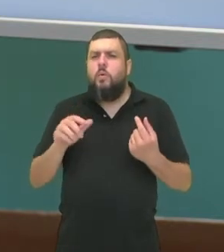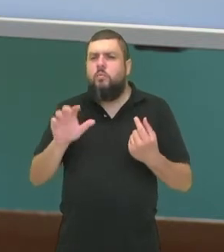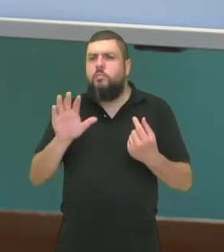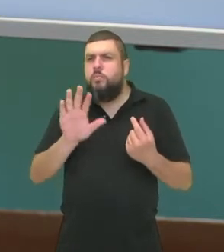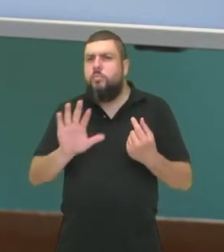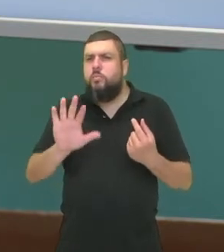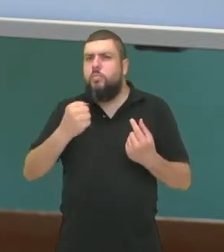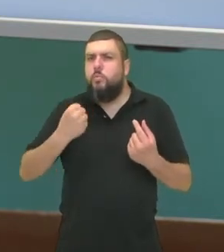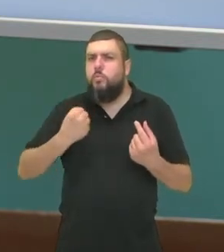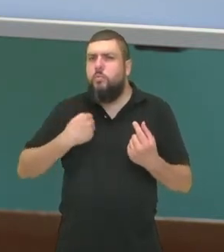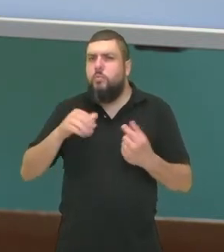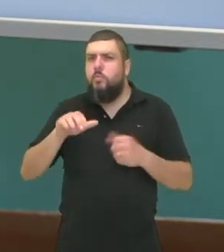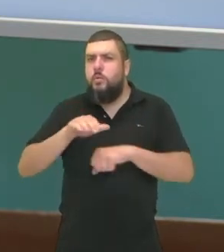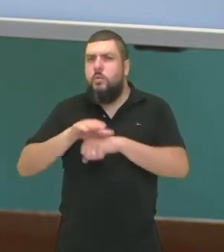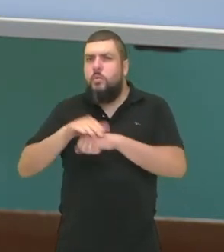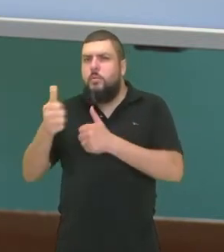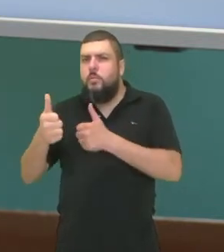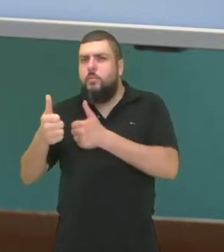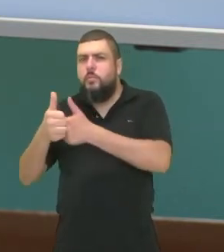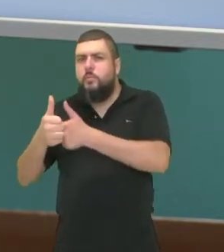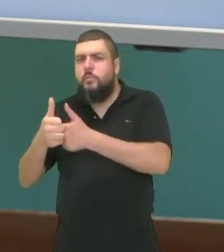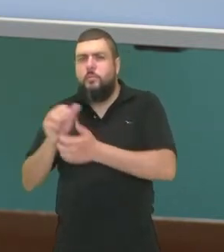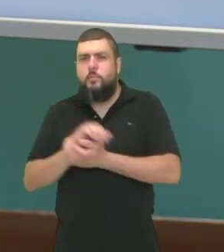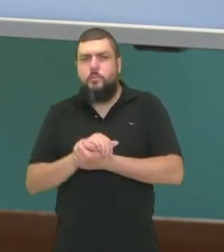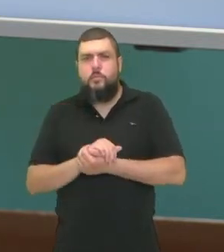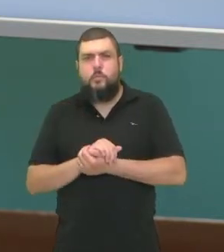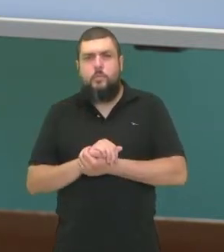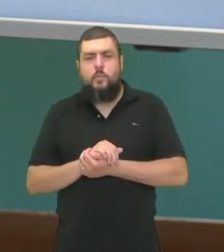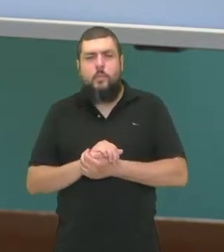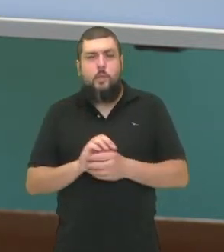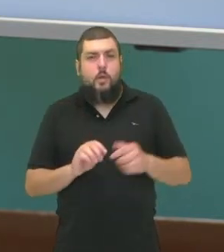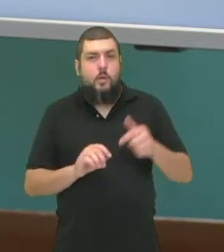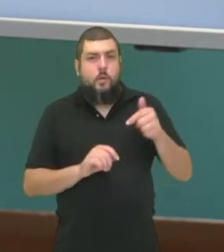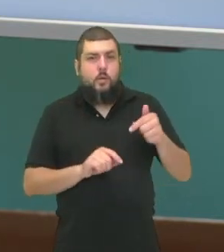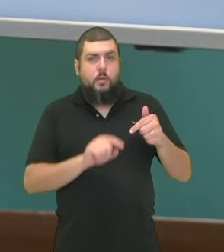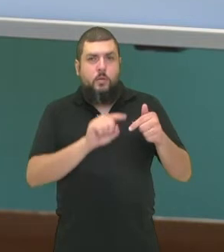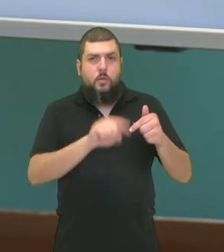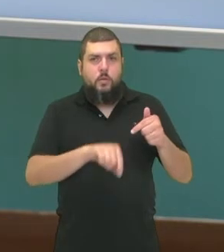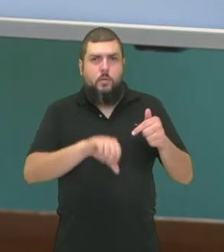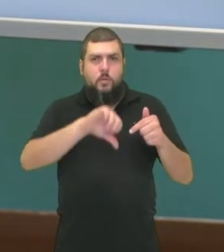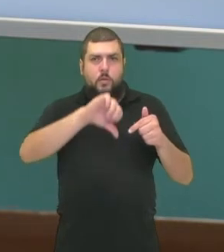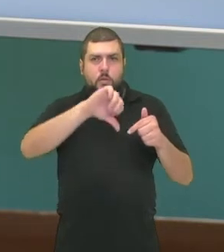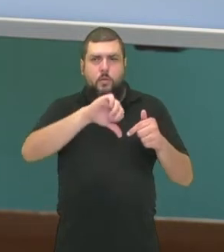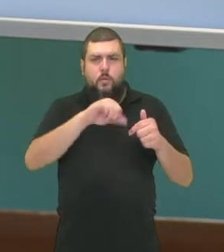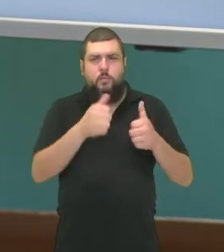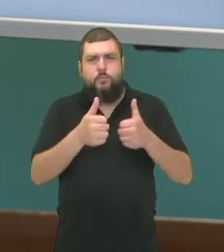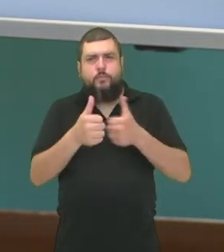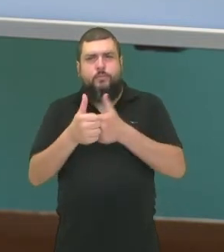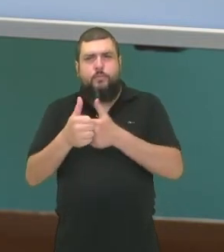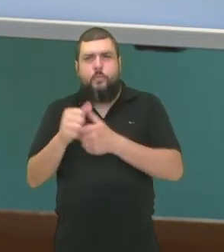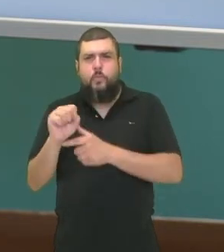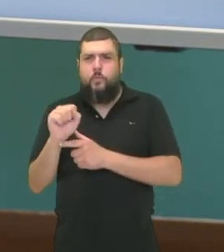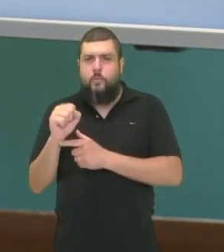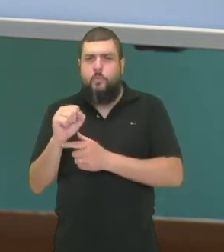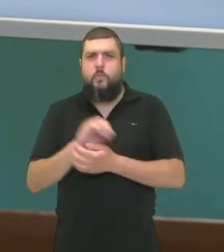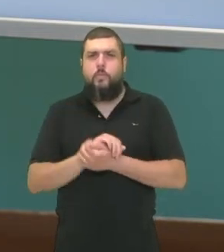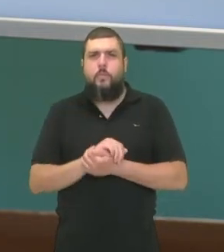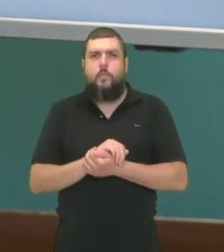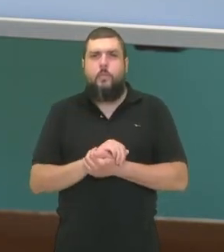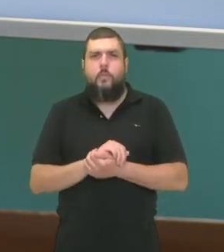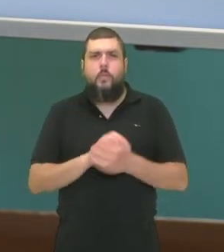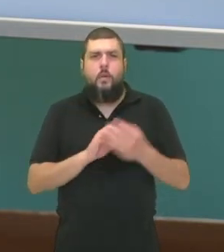número, de um número inteiro, tá? Então, olha só, o 7,9 ele está muito próximo do 8, não é? Está bem próximo. E